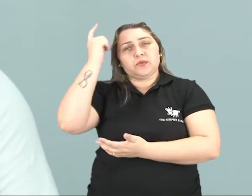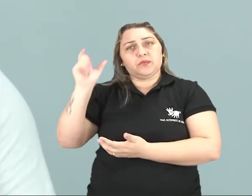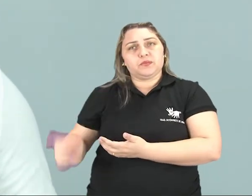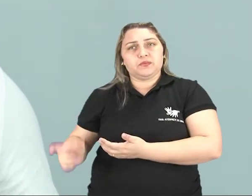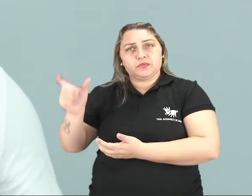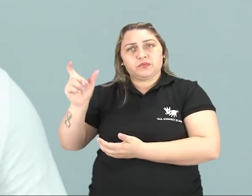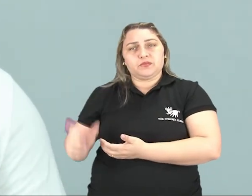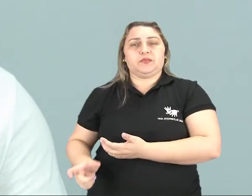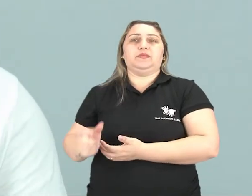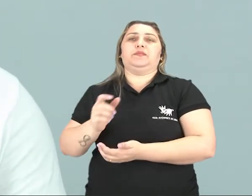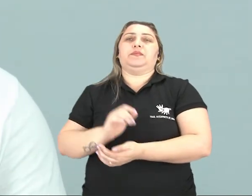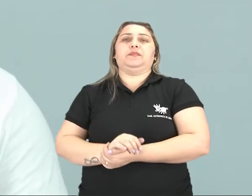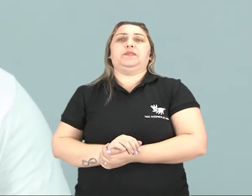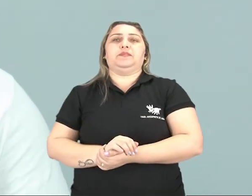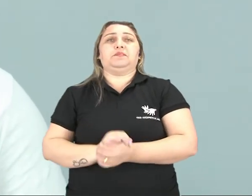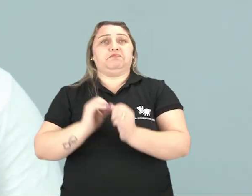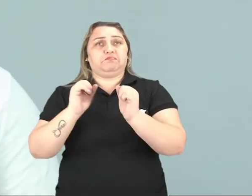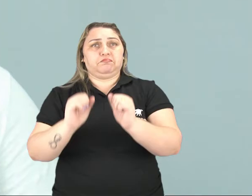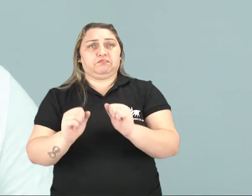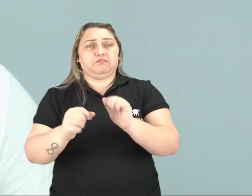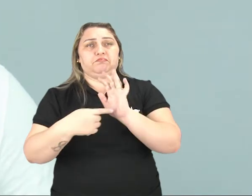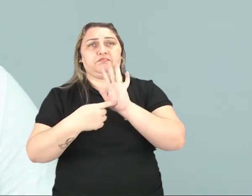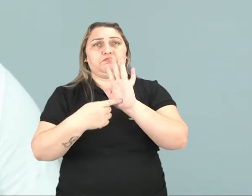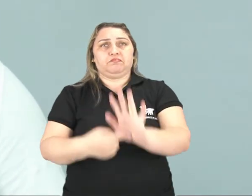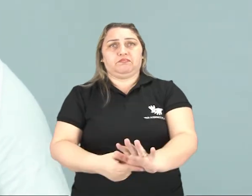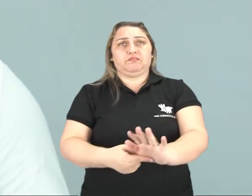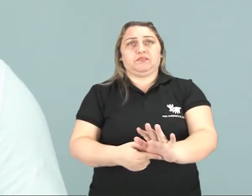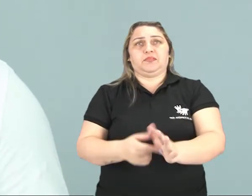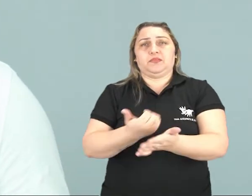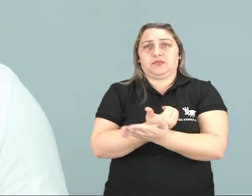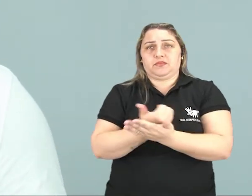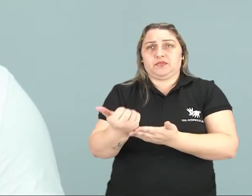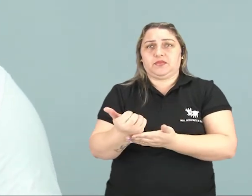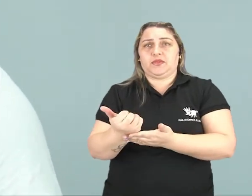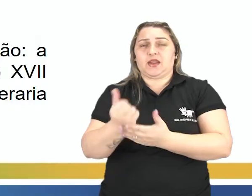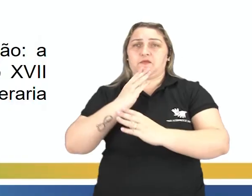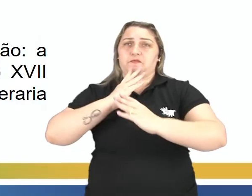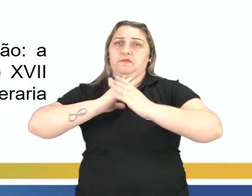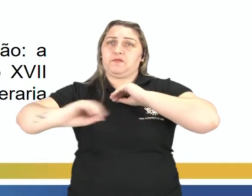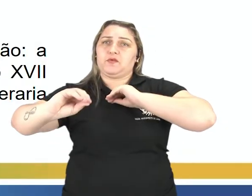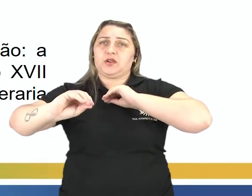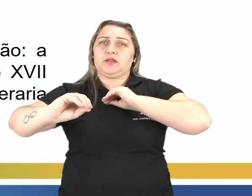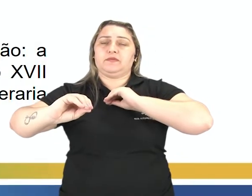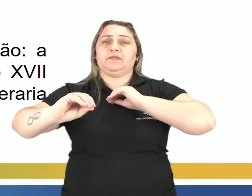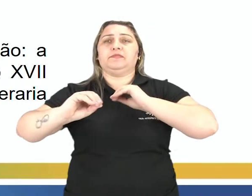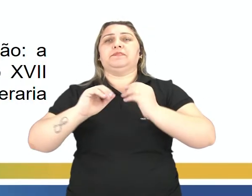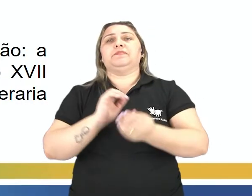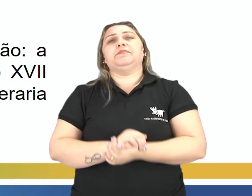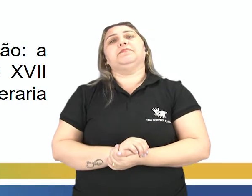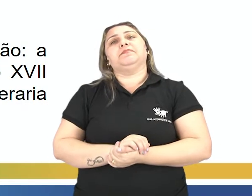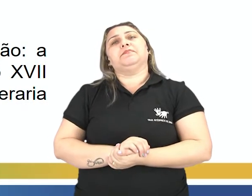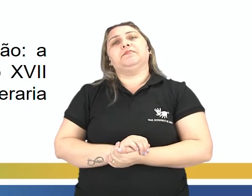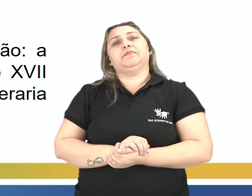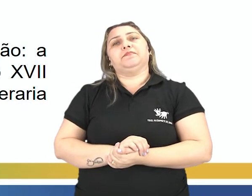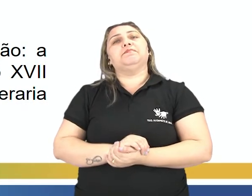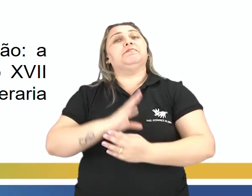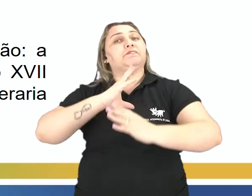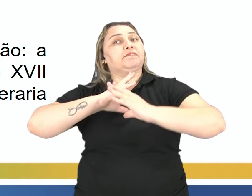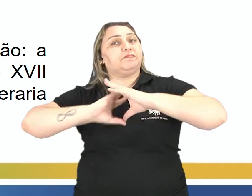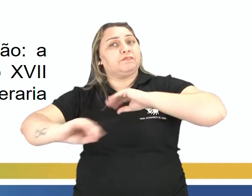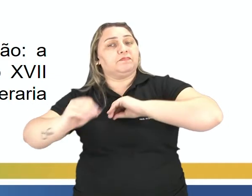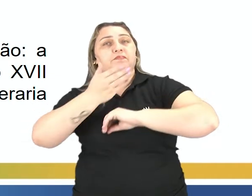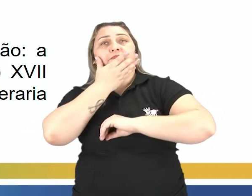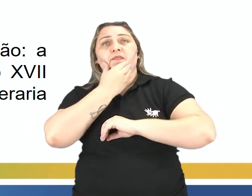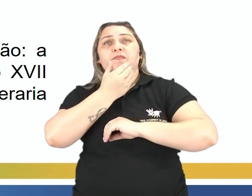pequenininha, existem vários personagens. Tá? Entre as ações, podemos destacar a fuga,